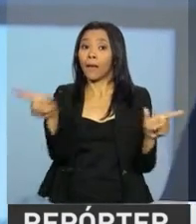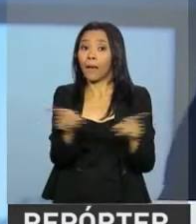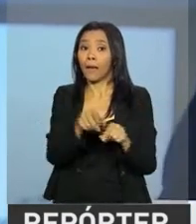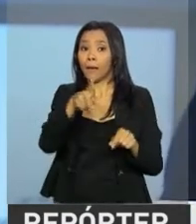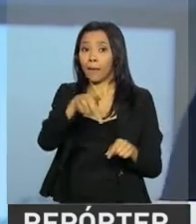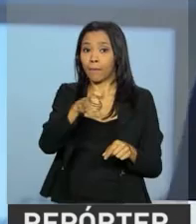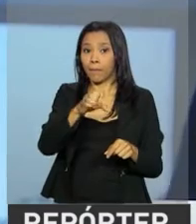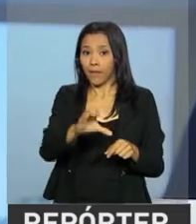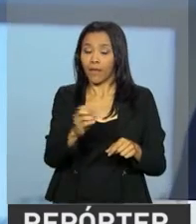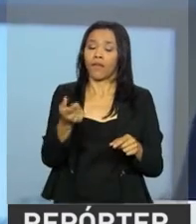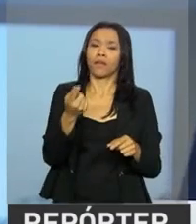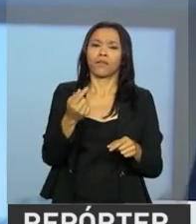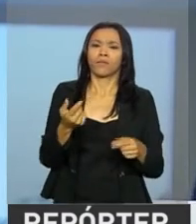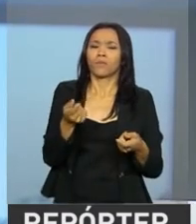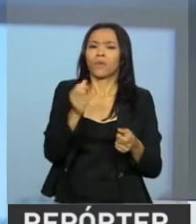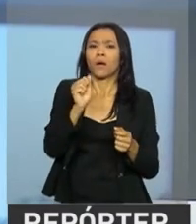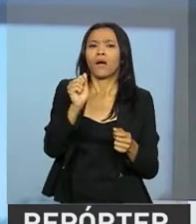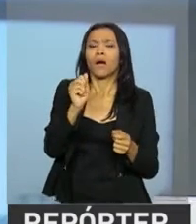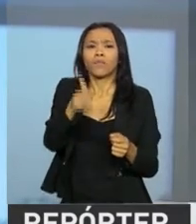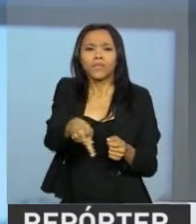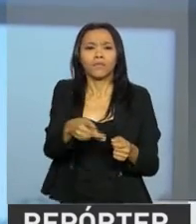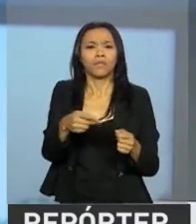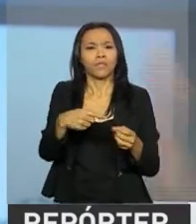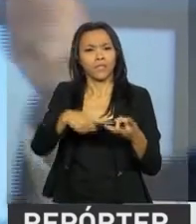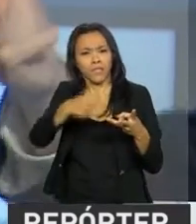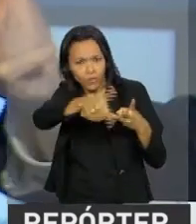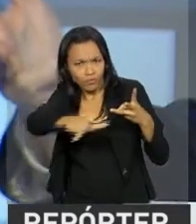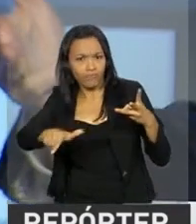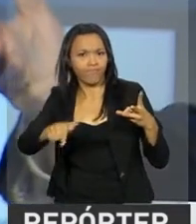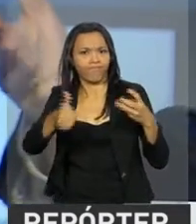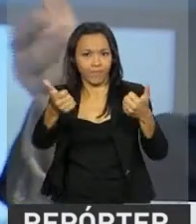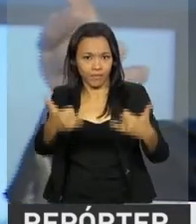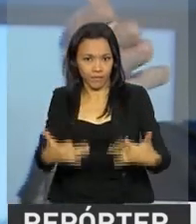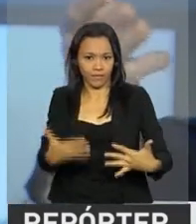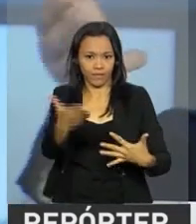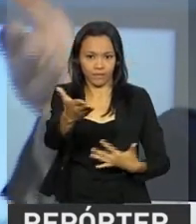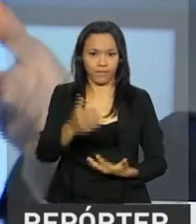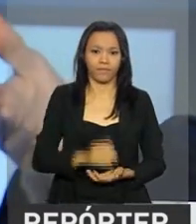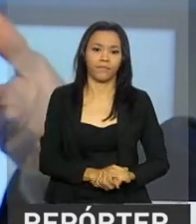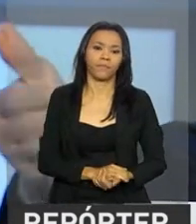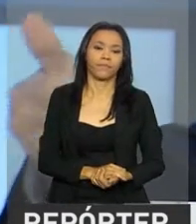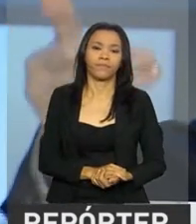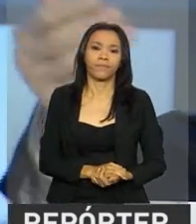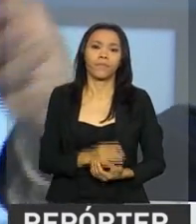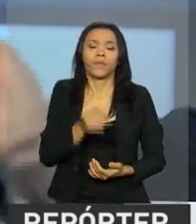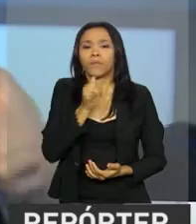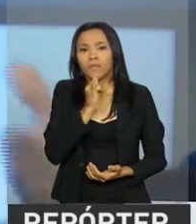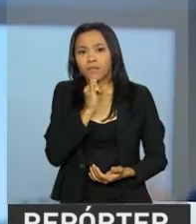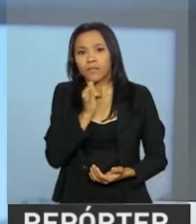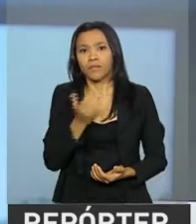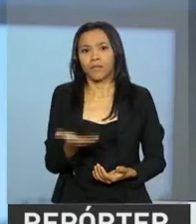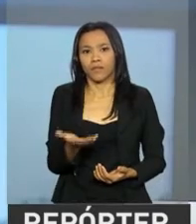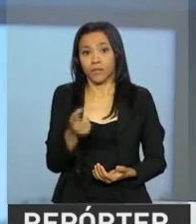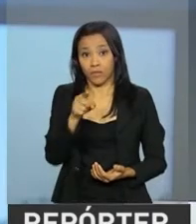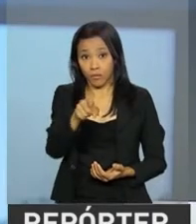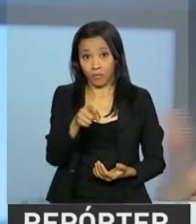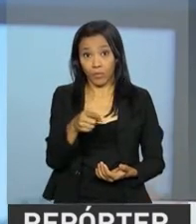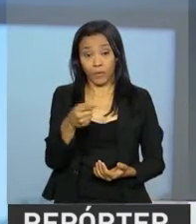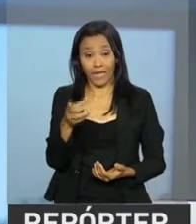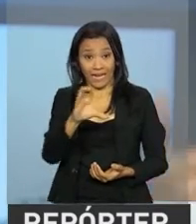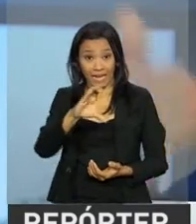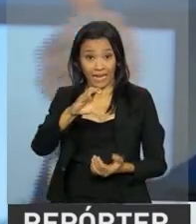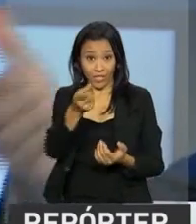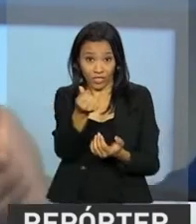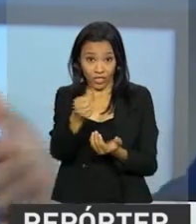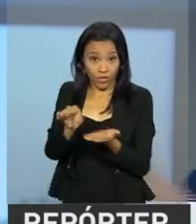polo de redução do papel do Estado. Por exemplo, privatização, por exemplo, presença do capital privado,